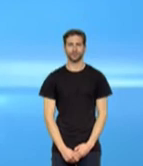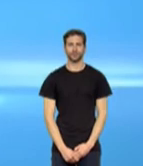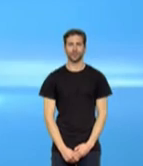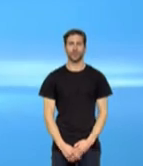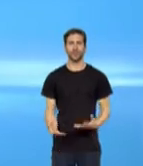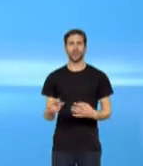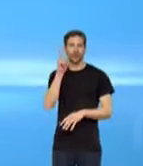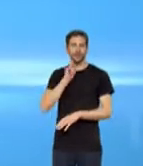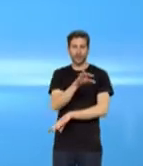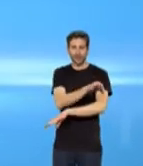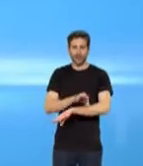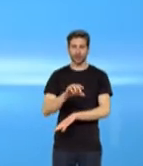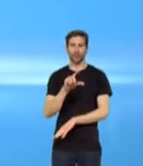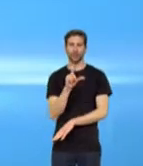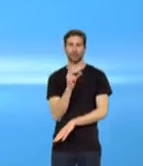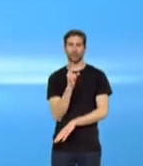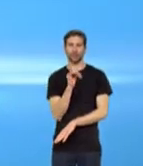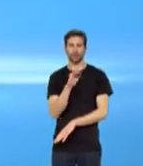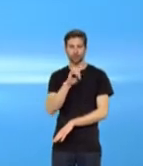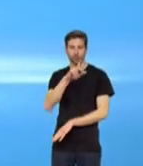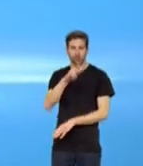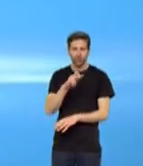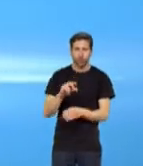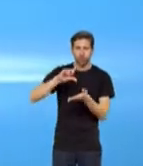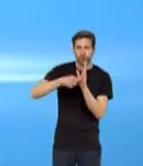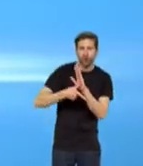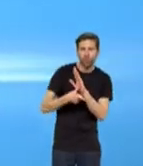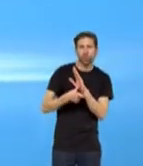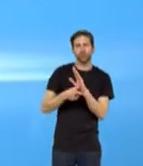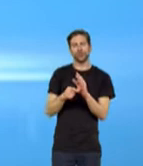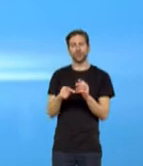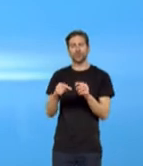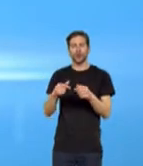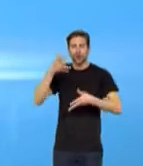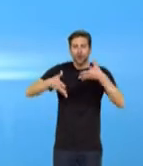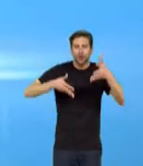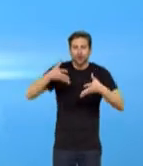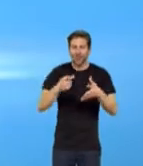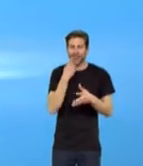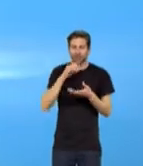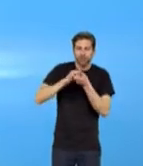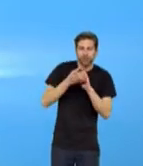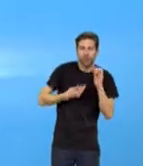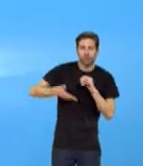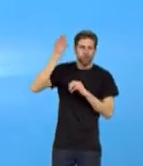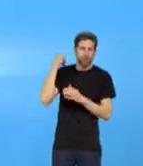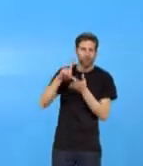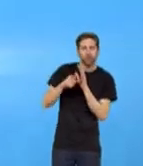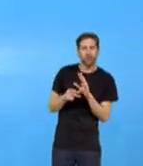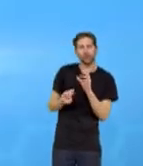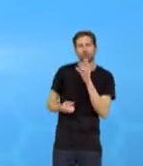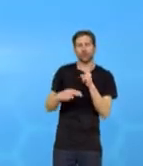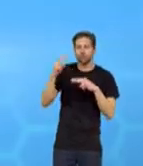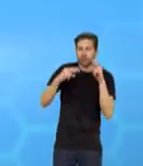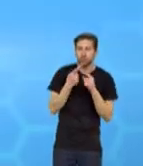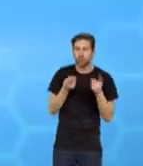A arquiteta Luísa Bebiano concretizou o projeto de reabilitação da Cerâmica Antiga de Coimbra, sendo este o seu espaço de eleição